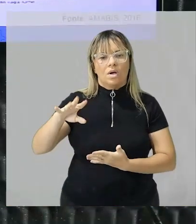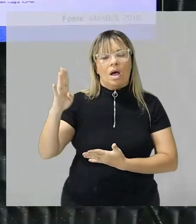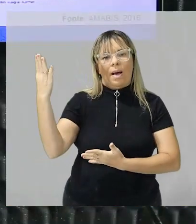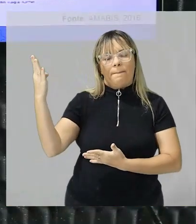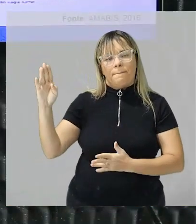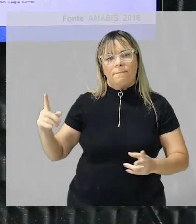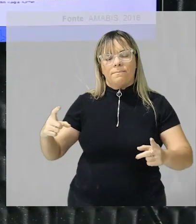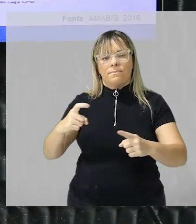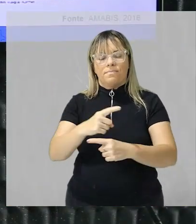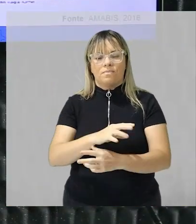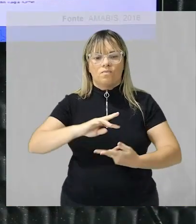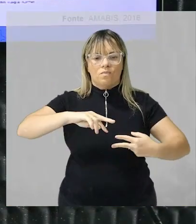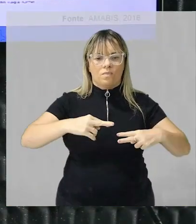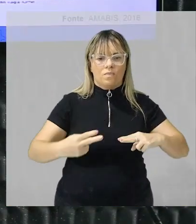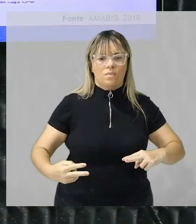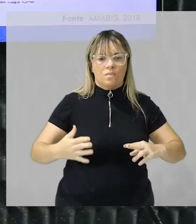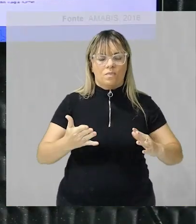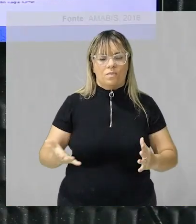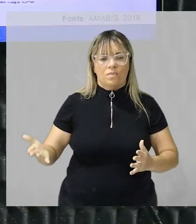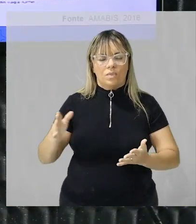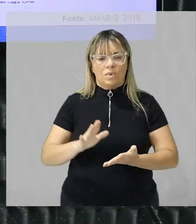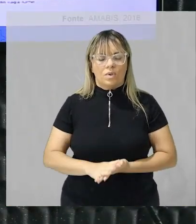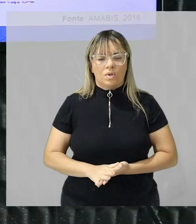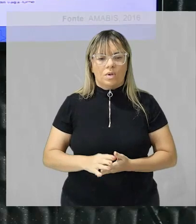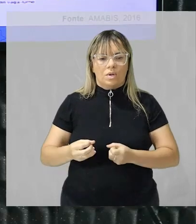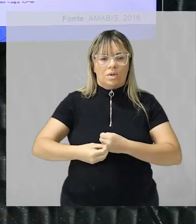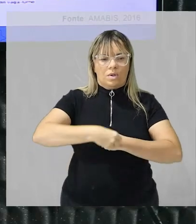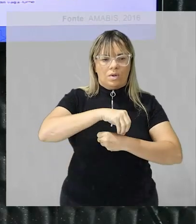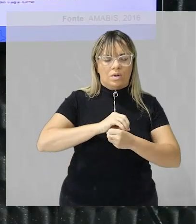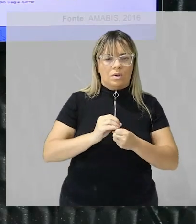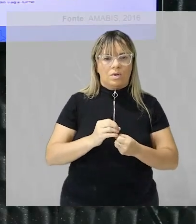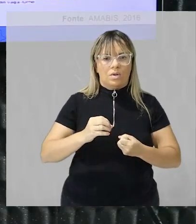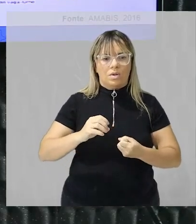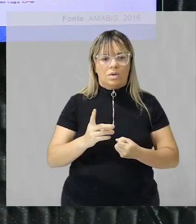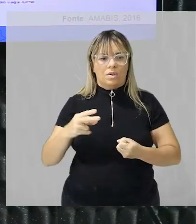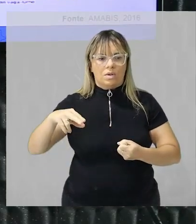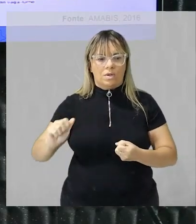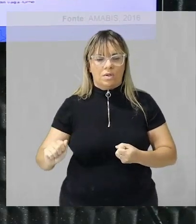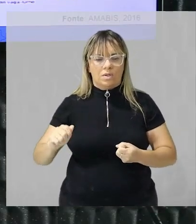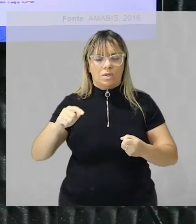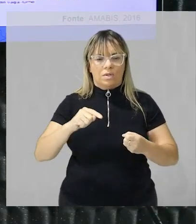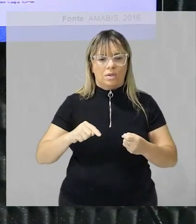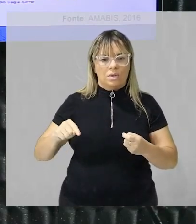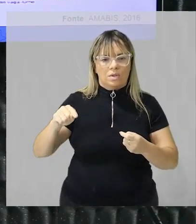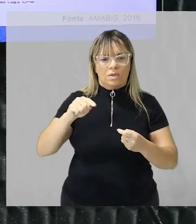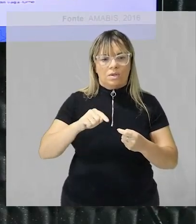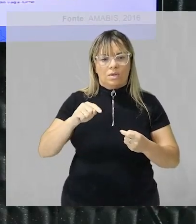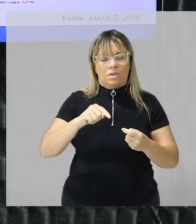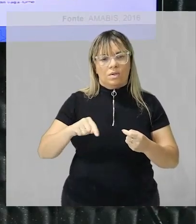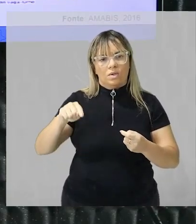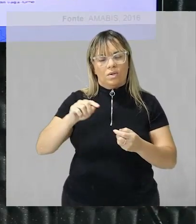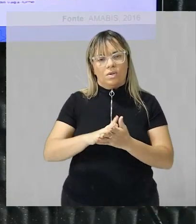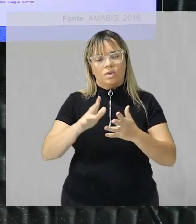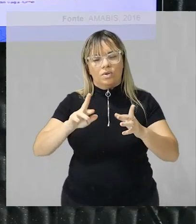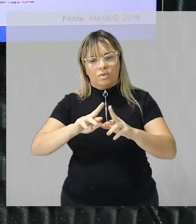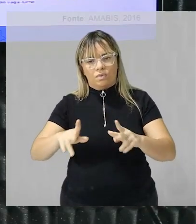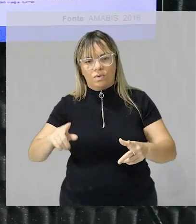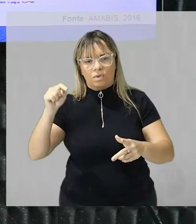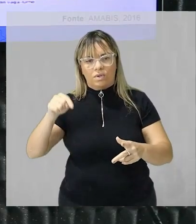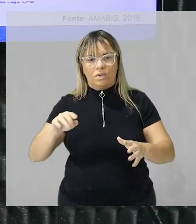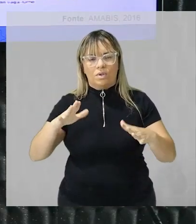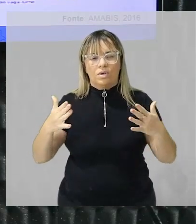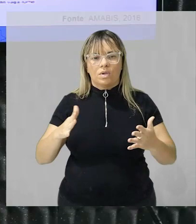apresentam um material genético formado por uma molécula de DNA circular, diferente do que acontece nos